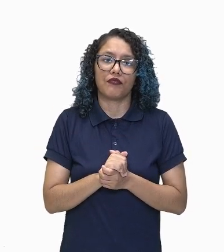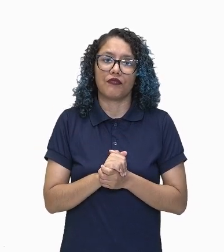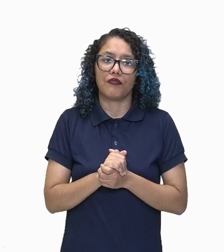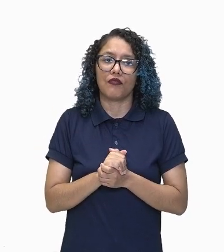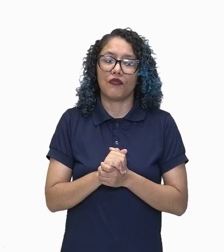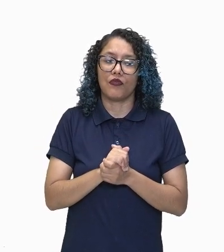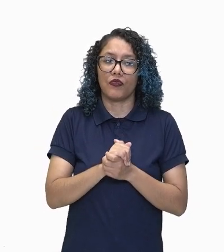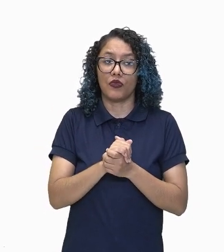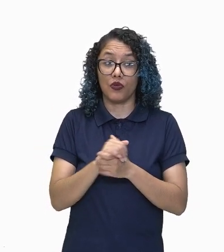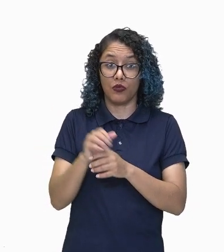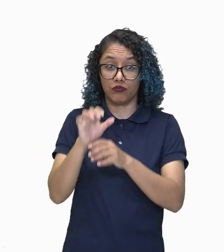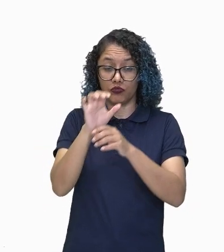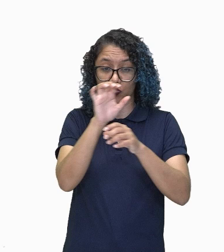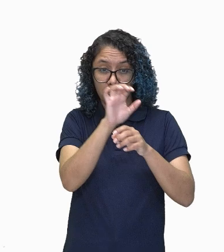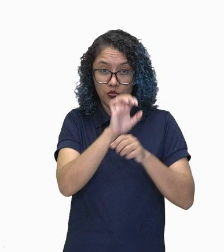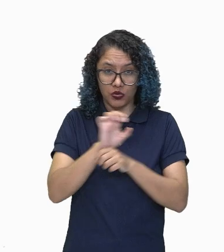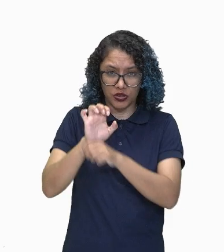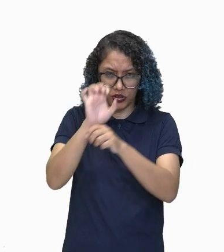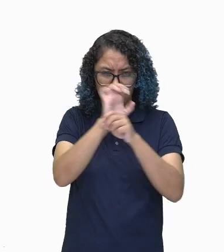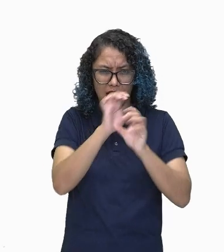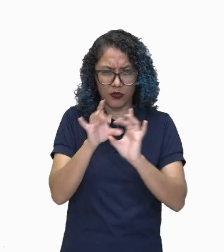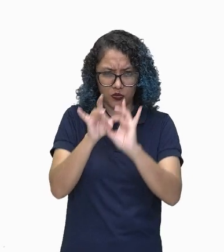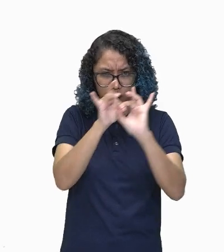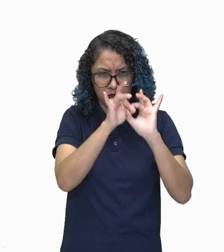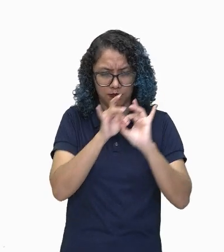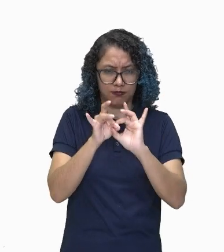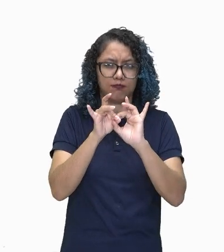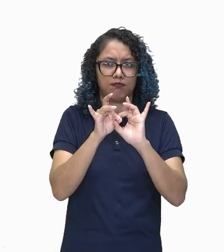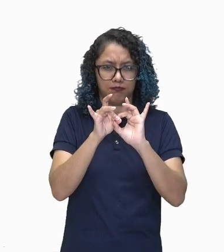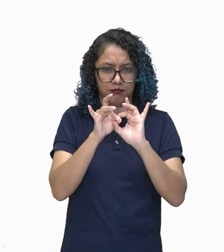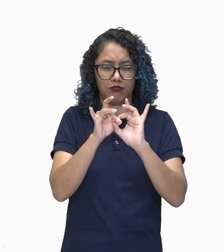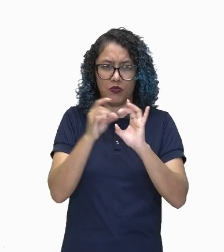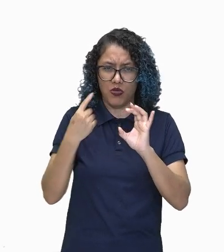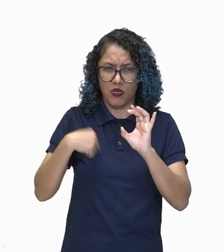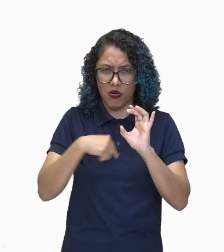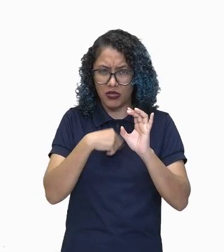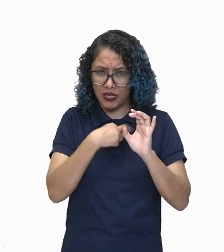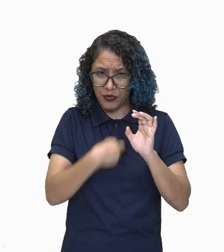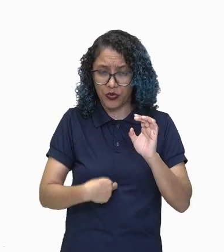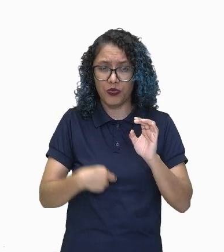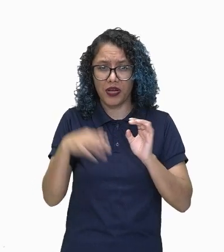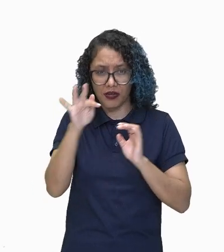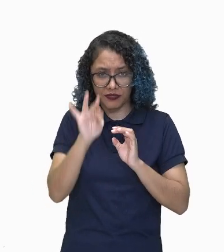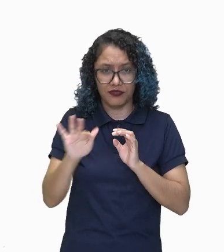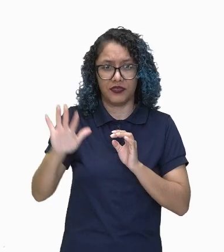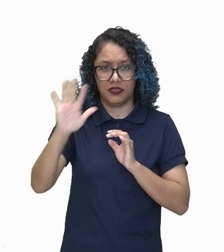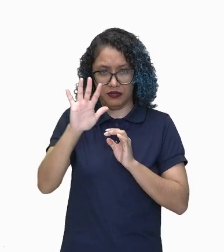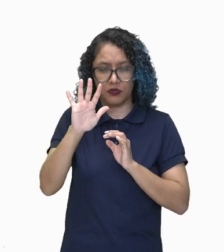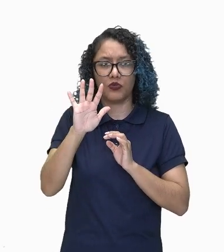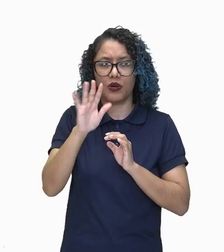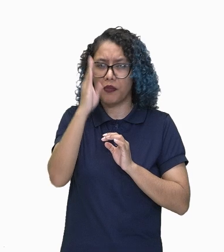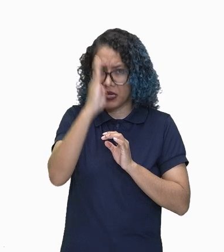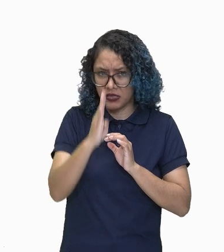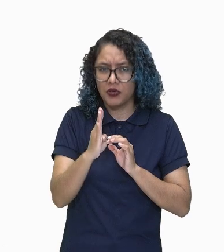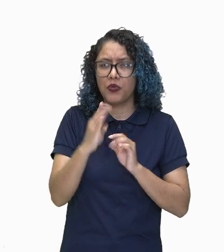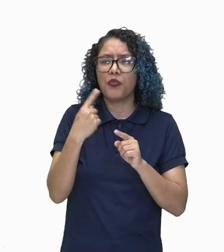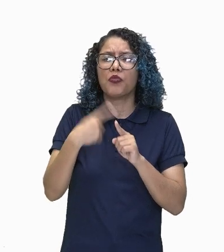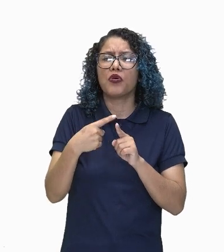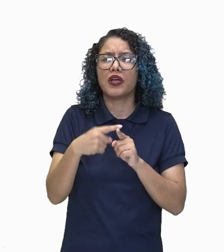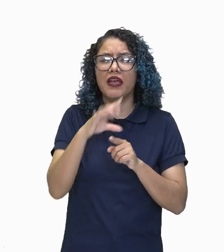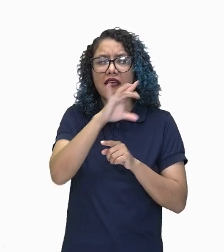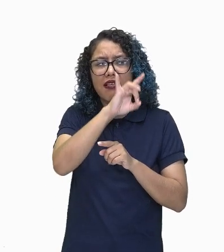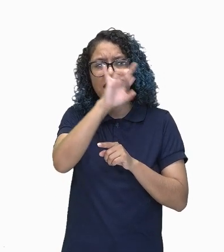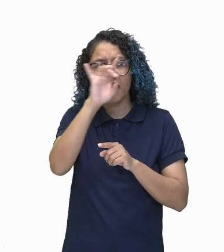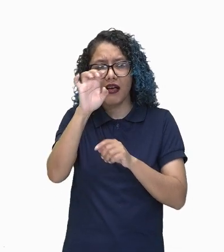da nação. Então nós somos uma república federativa, o Brasil é uma república federativa, porque cada estado